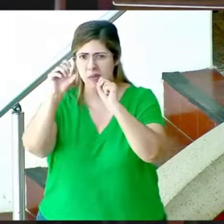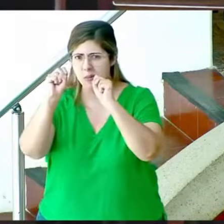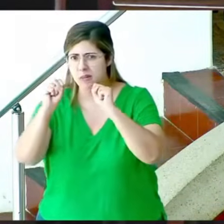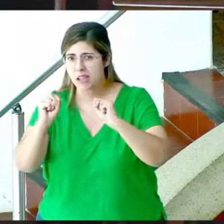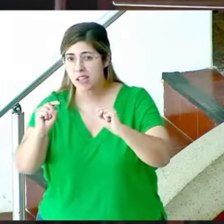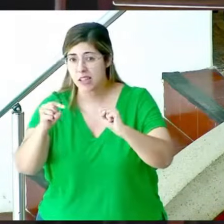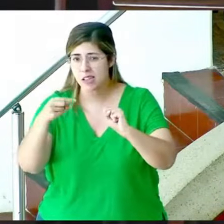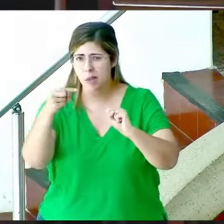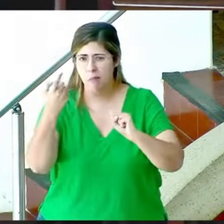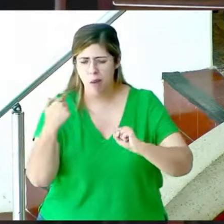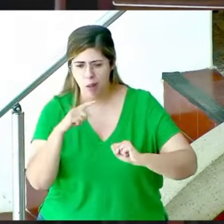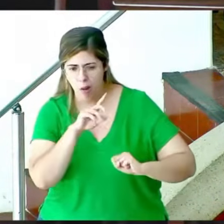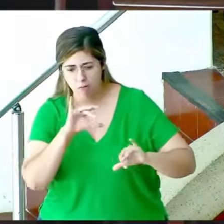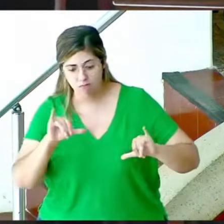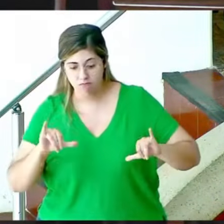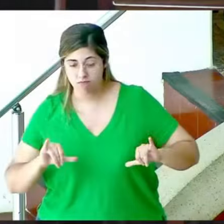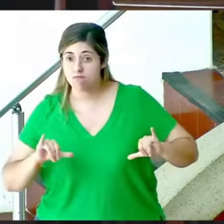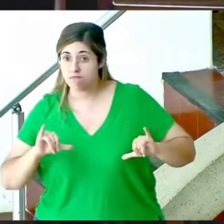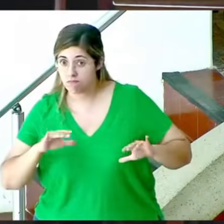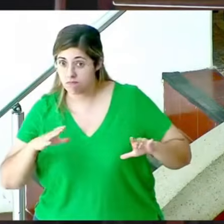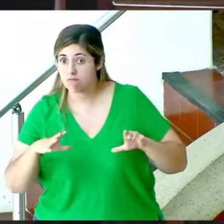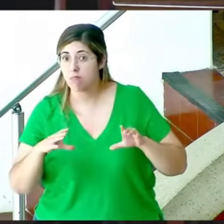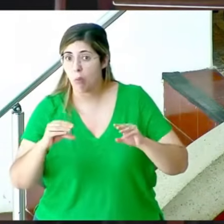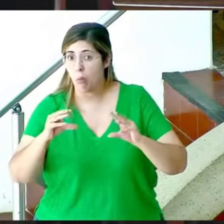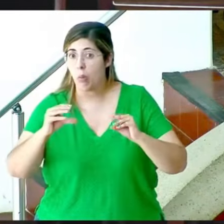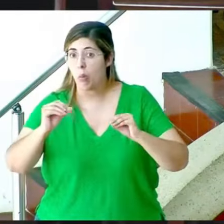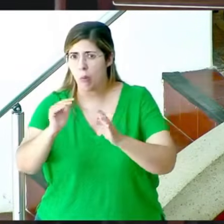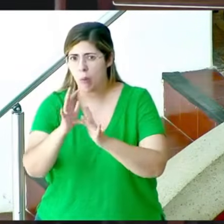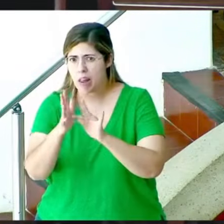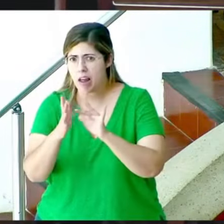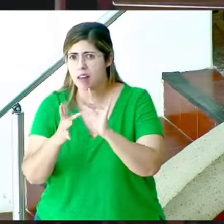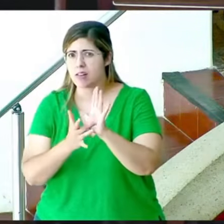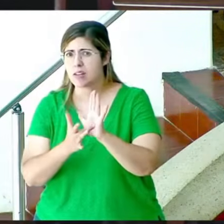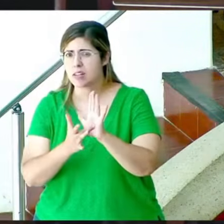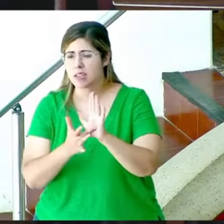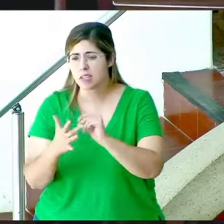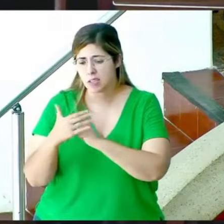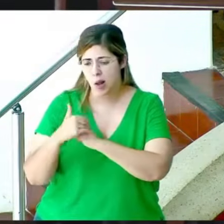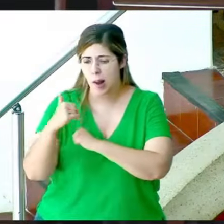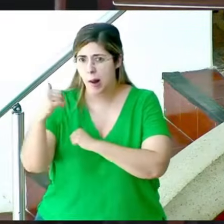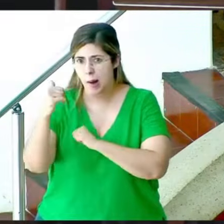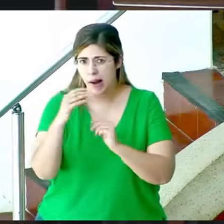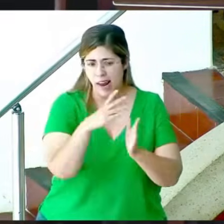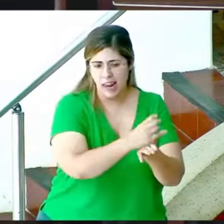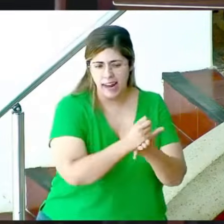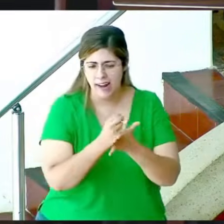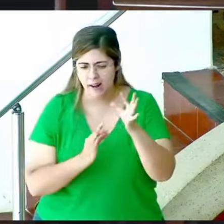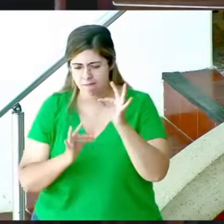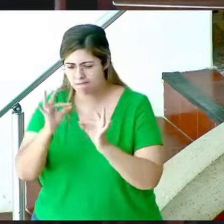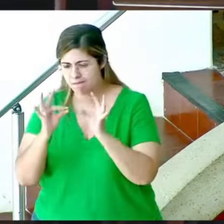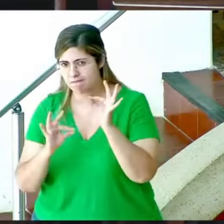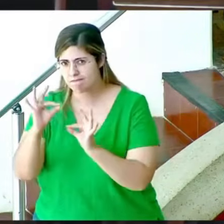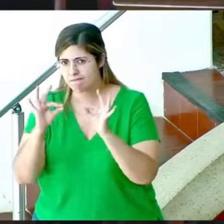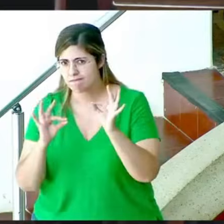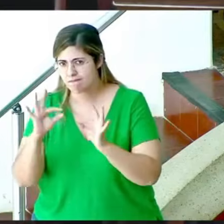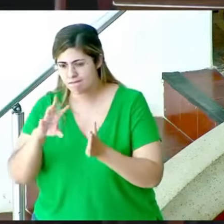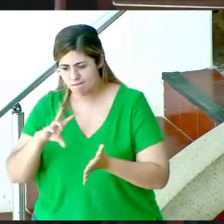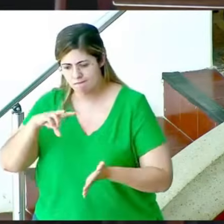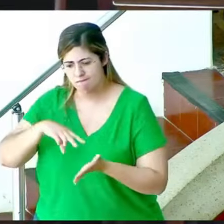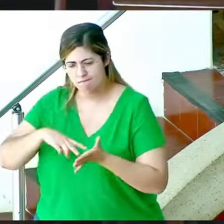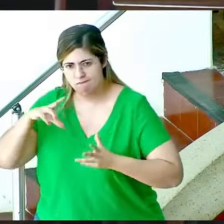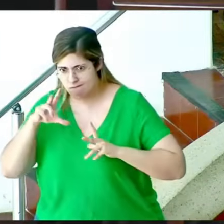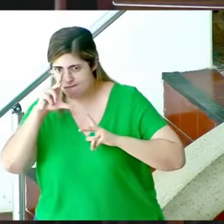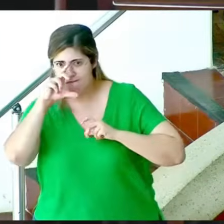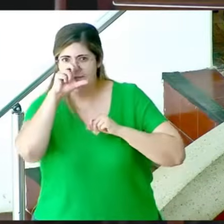terdes sofrido por um pouco, Ele mesmo vos há de aperfeiçoar, de firmar, de fortificar